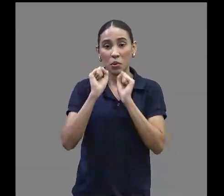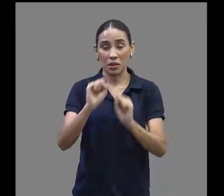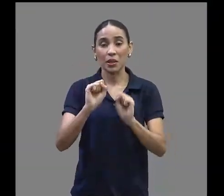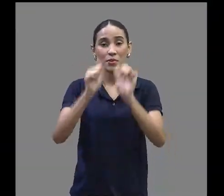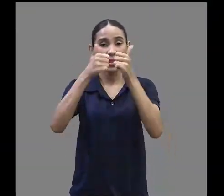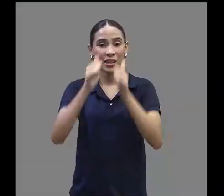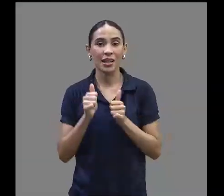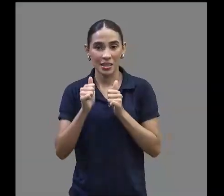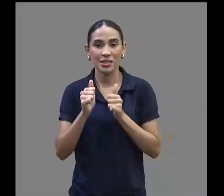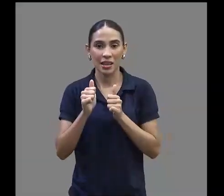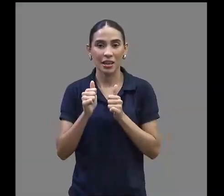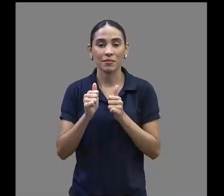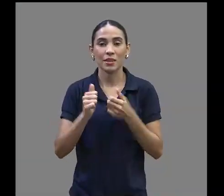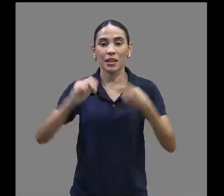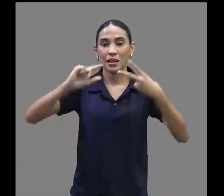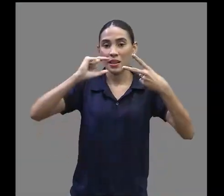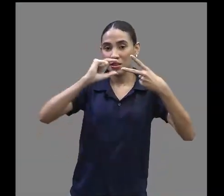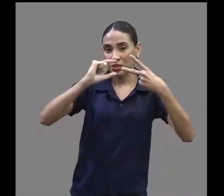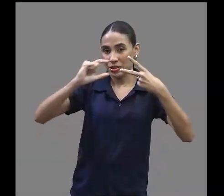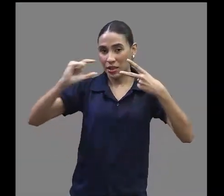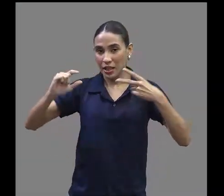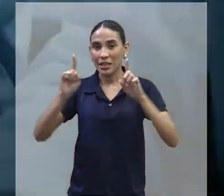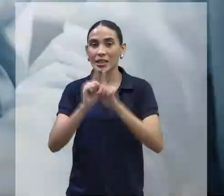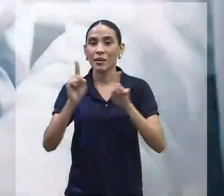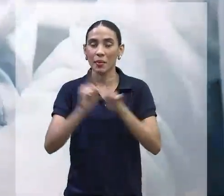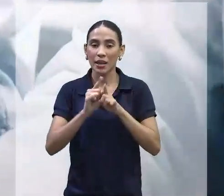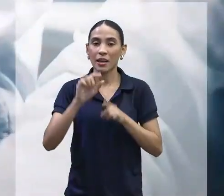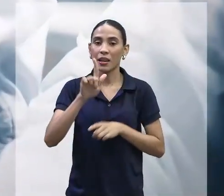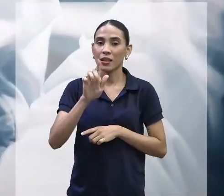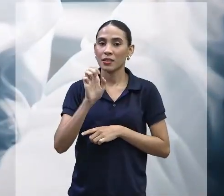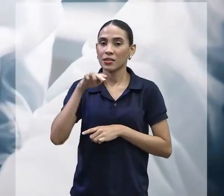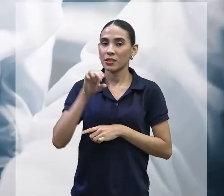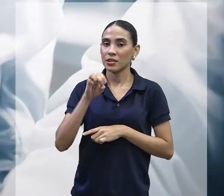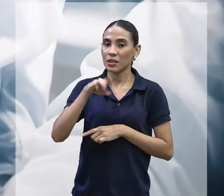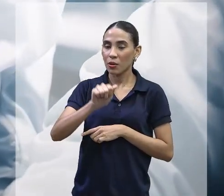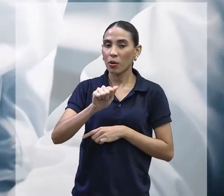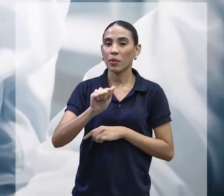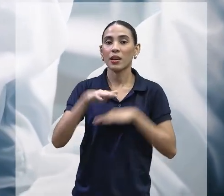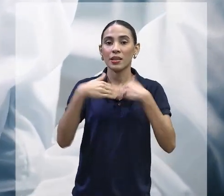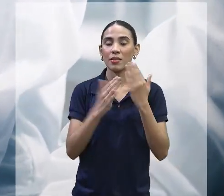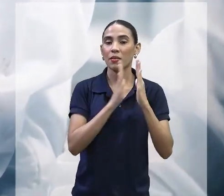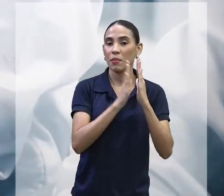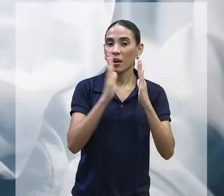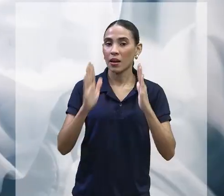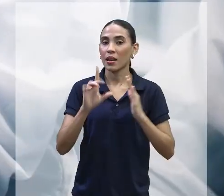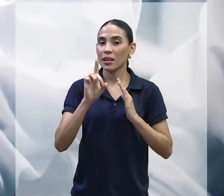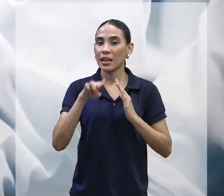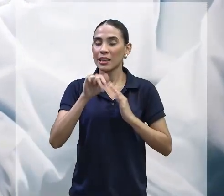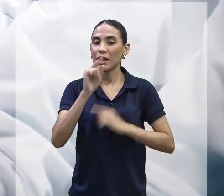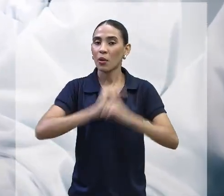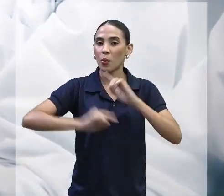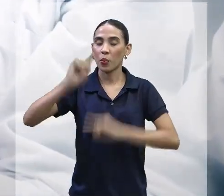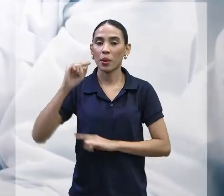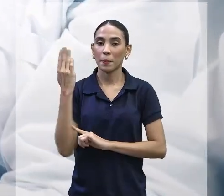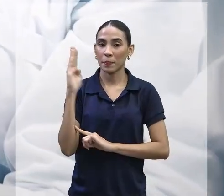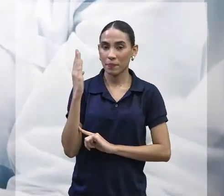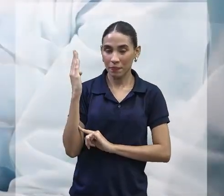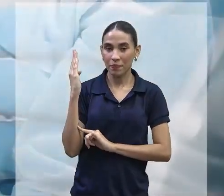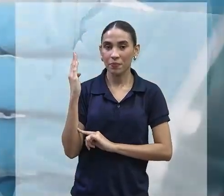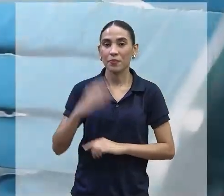os segredos dos genes e genomas. O sequenciamento de DNA revolucionou a pesquisa